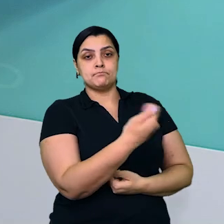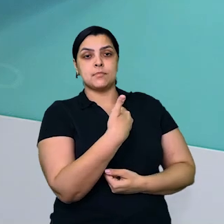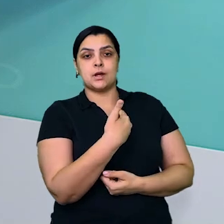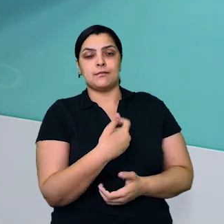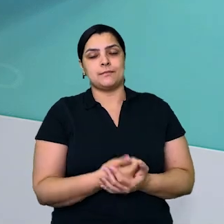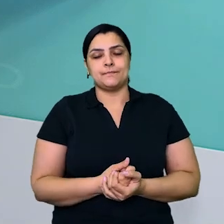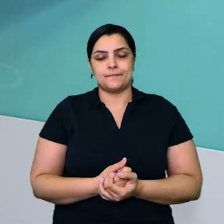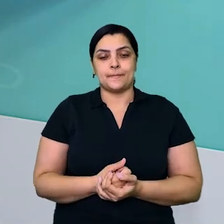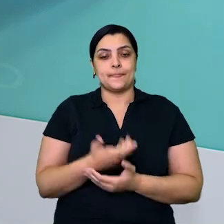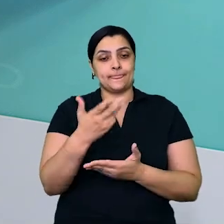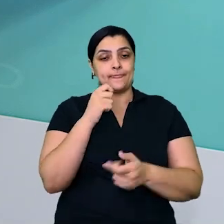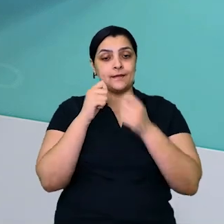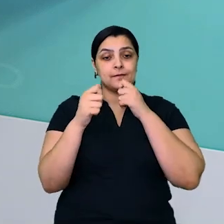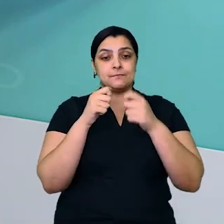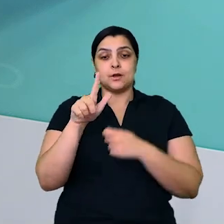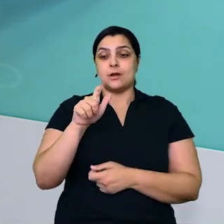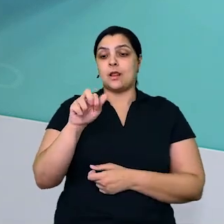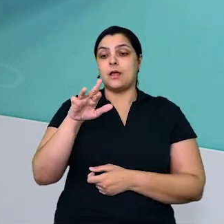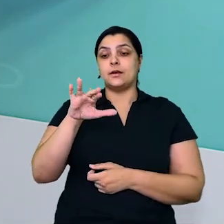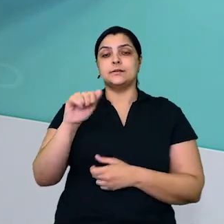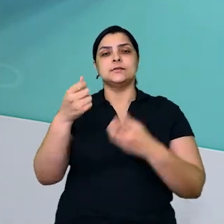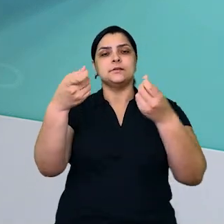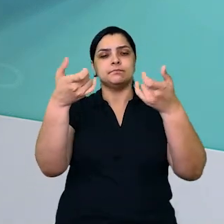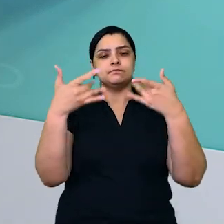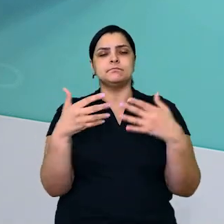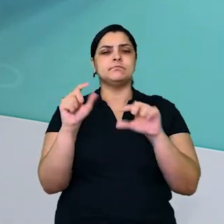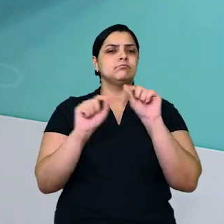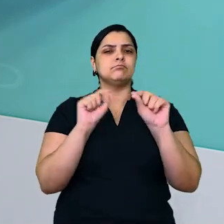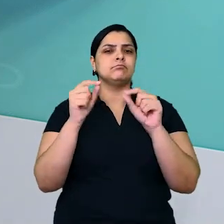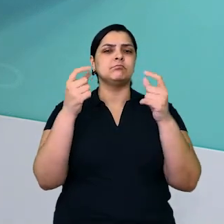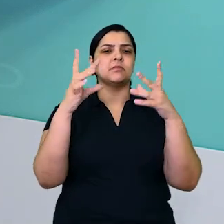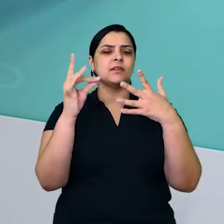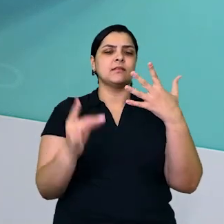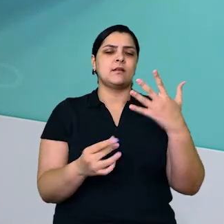Larissa Batista, que conta esse caso com detalhes. Oi, Larissa.